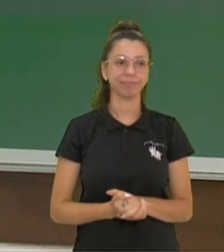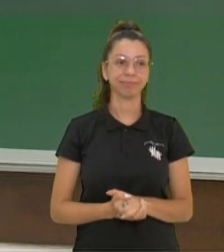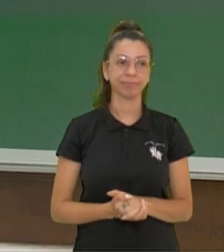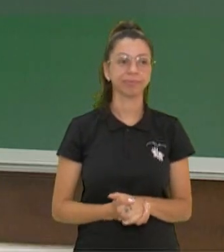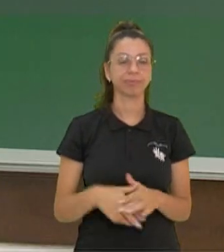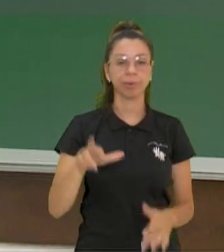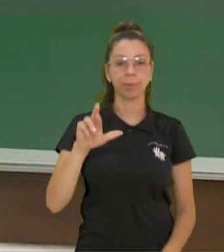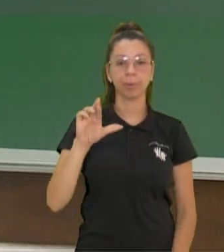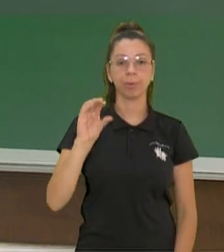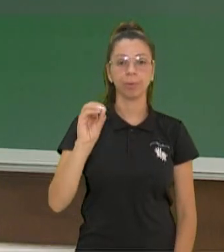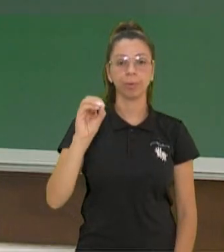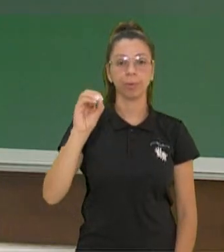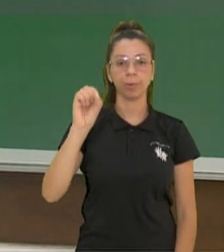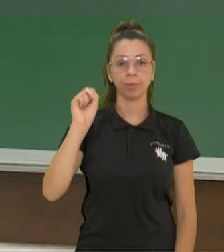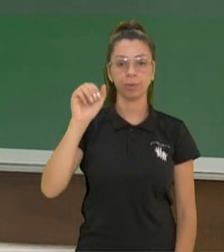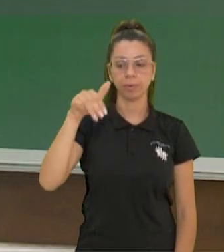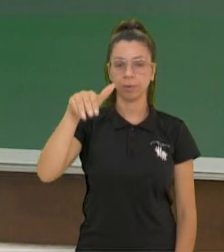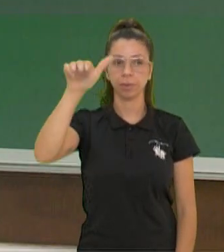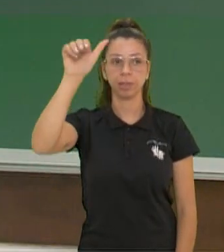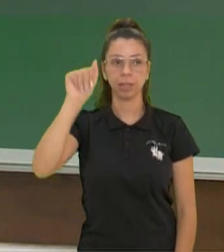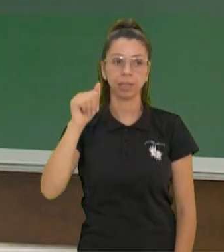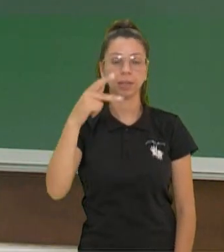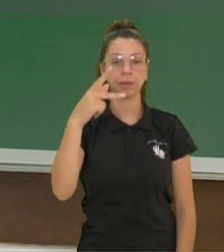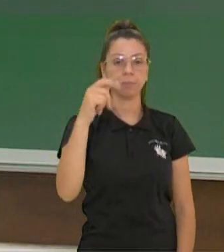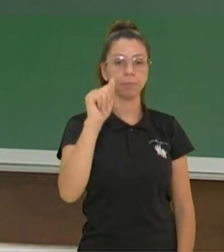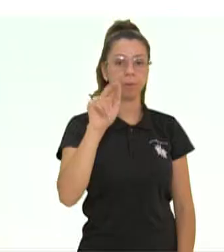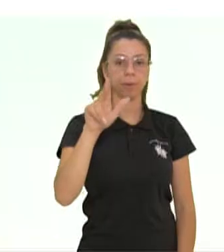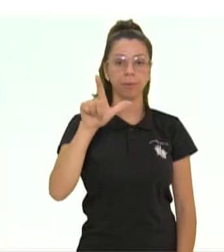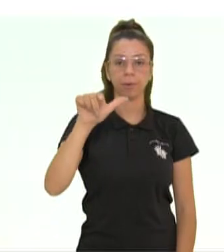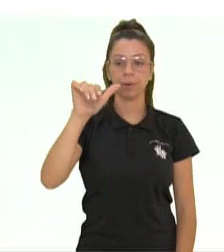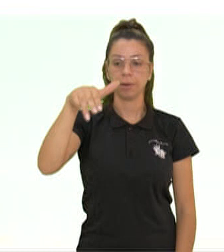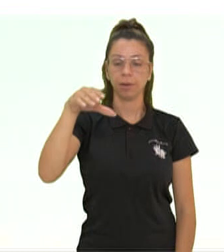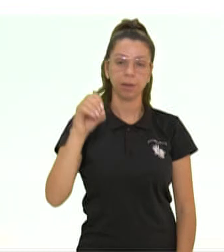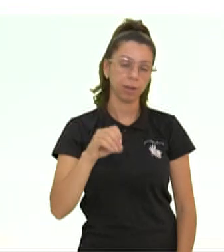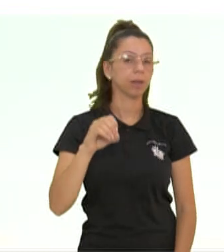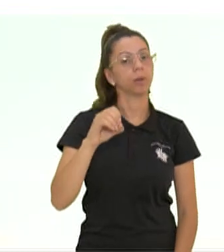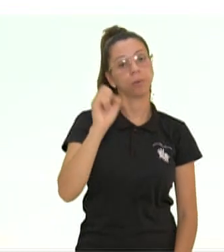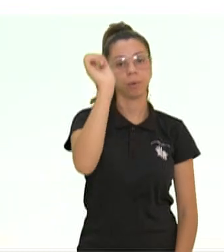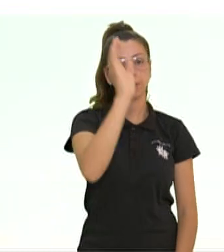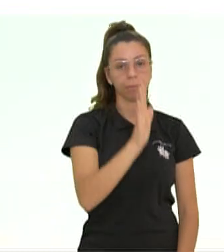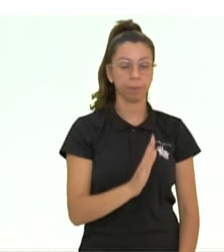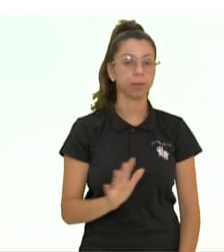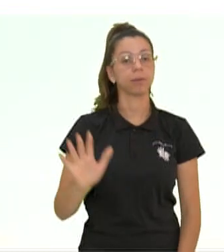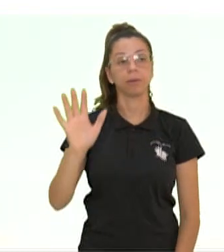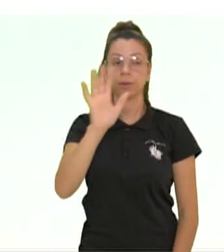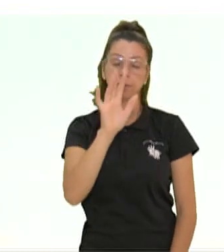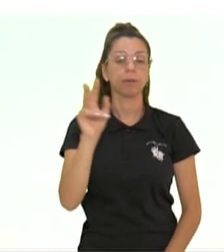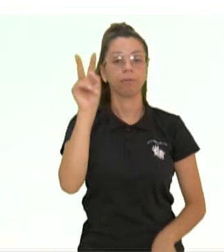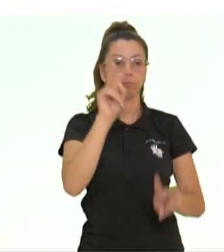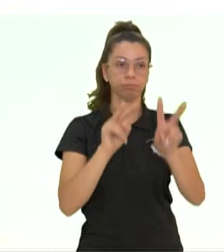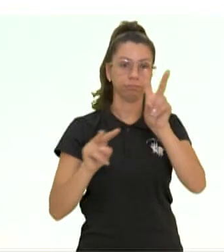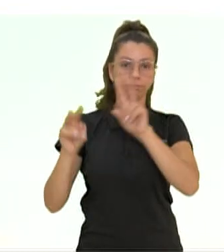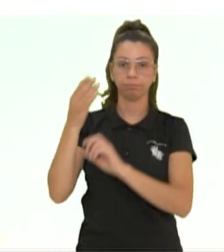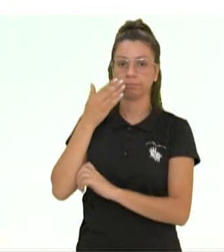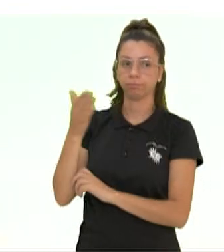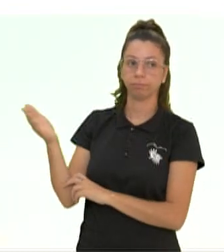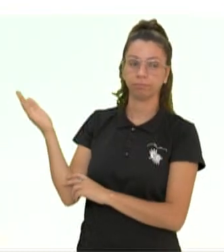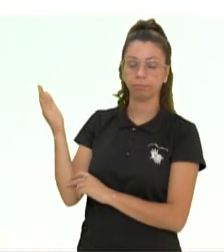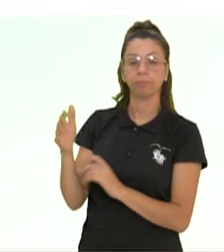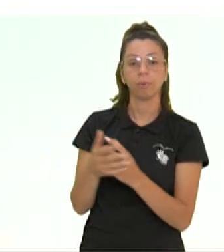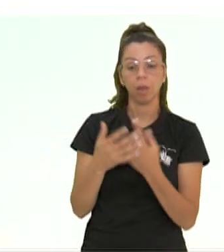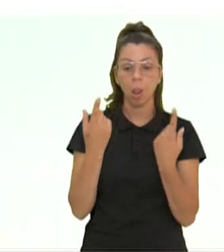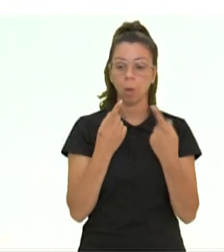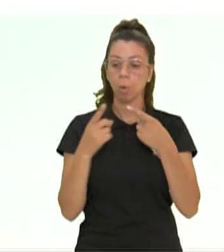Rosana Paulino, a gente falou sobre essa artista, né? Então, ela é brasileira, é uma artista das artes visuais. A artista critica